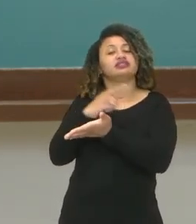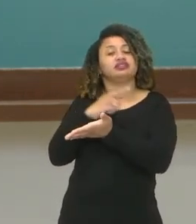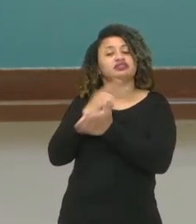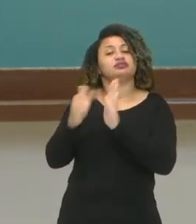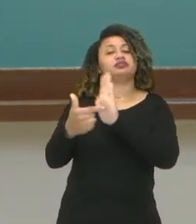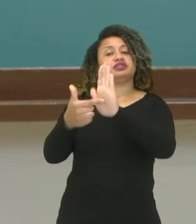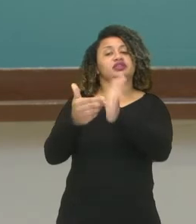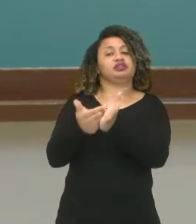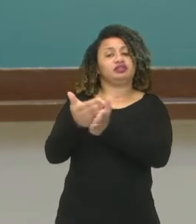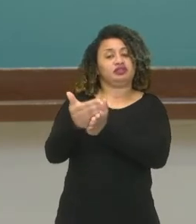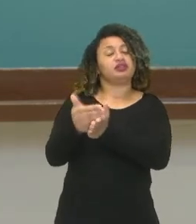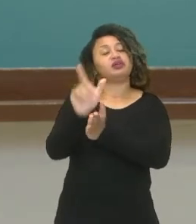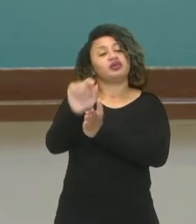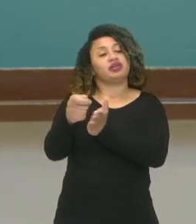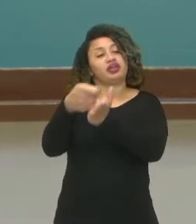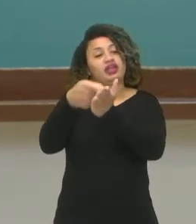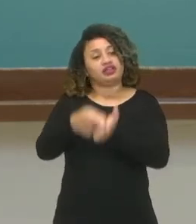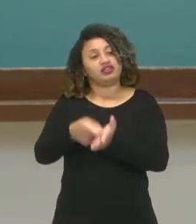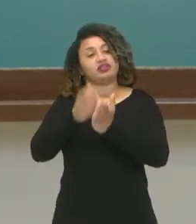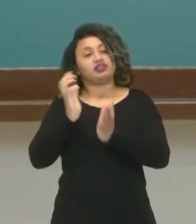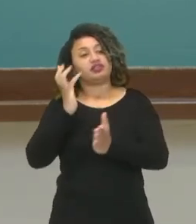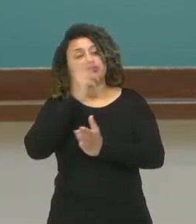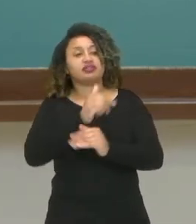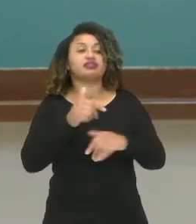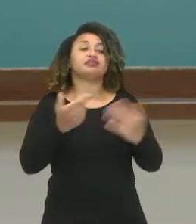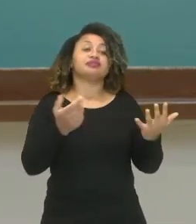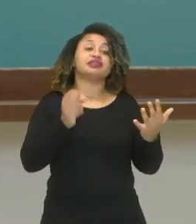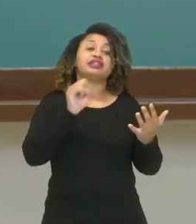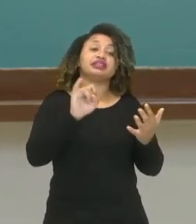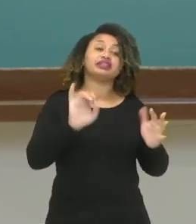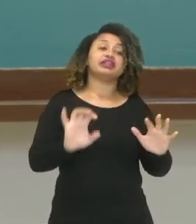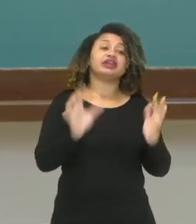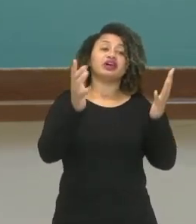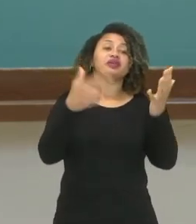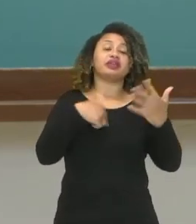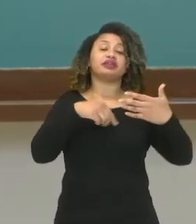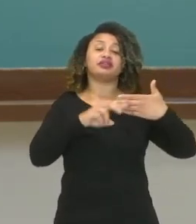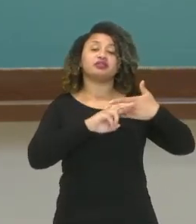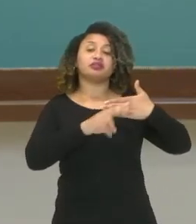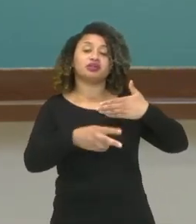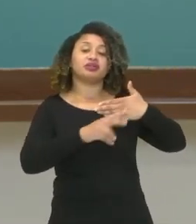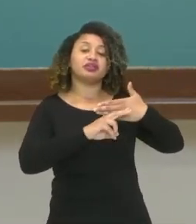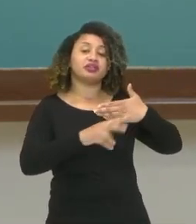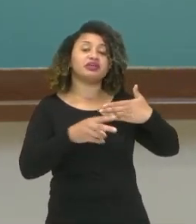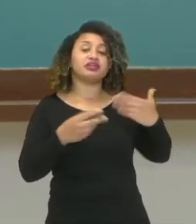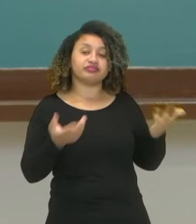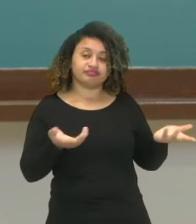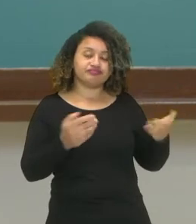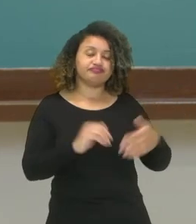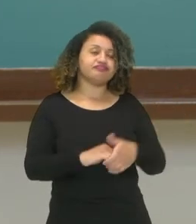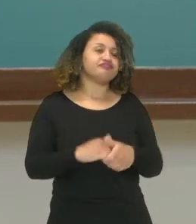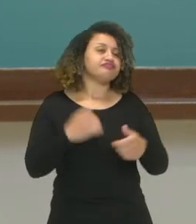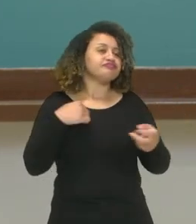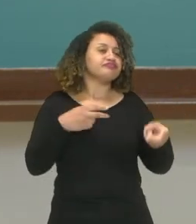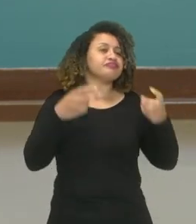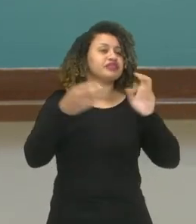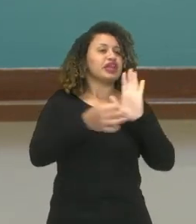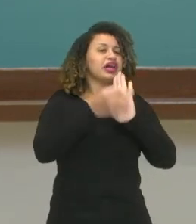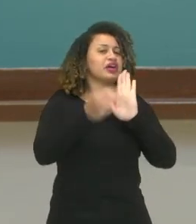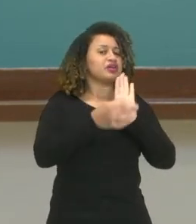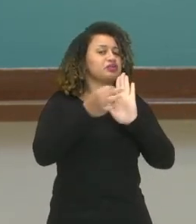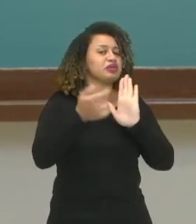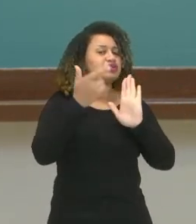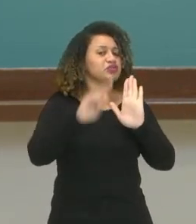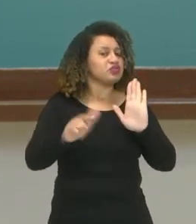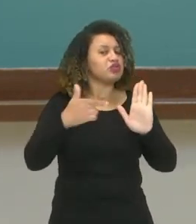a ditadura da beleza. E se realiza como uma consequência dele. Olha aqui, relendo o argumento, como você percebe